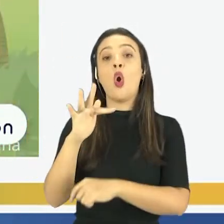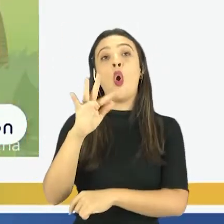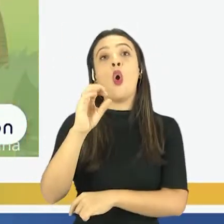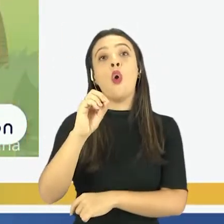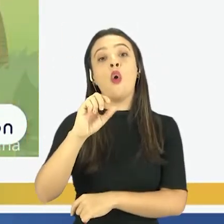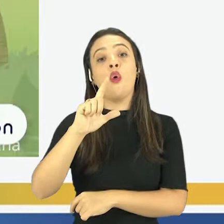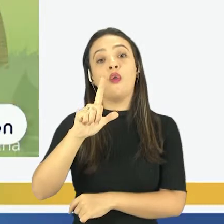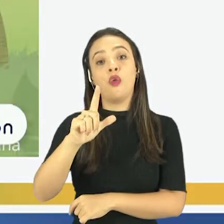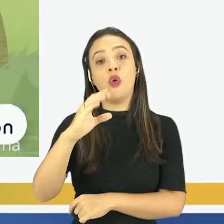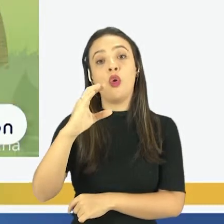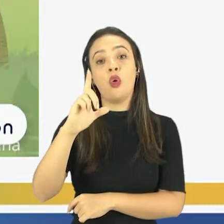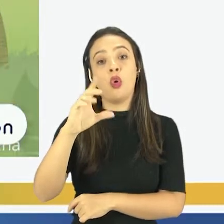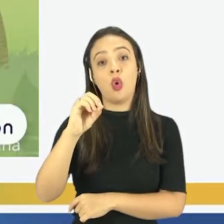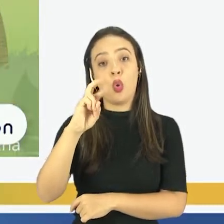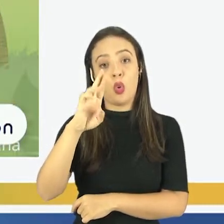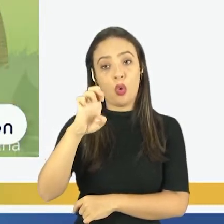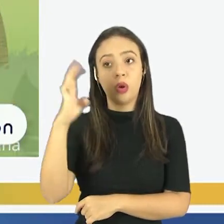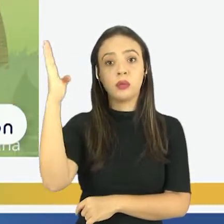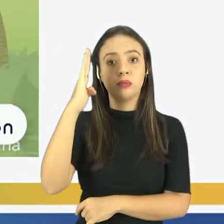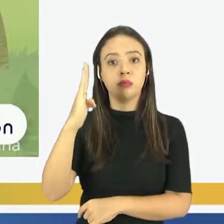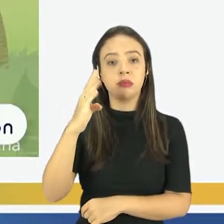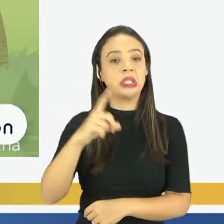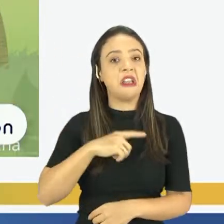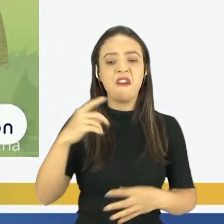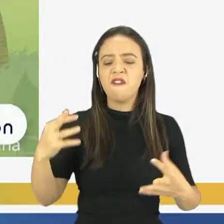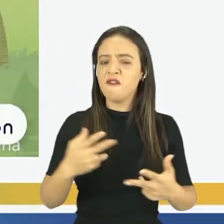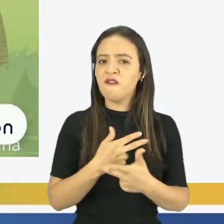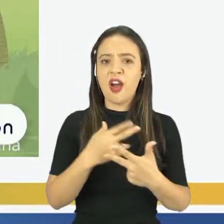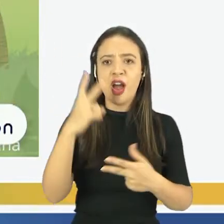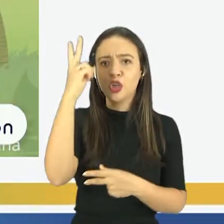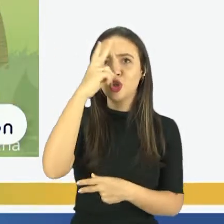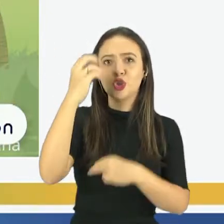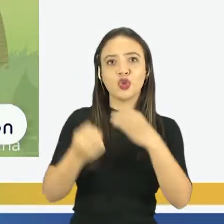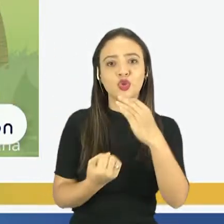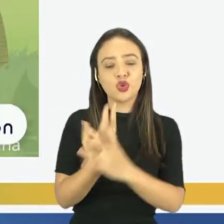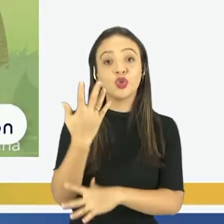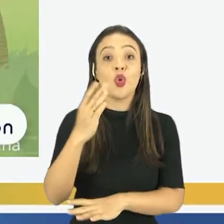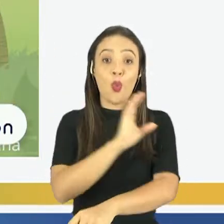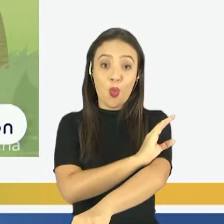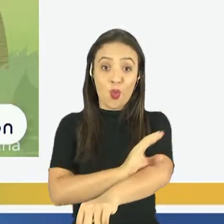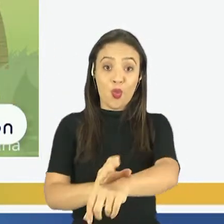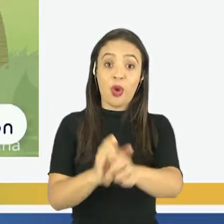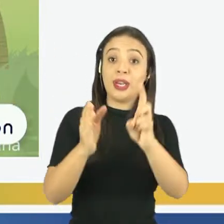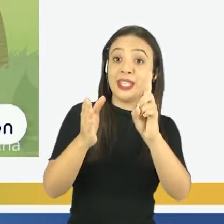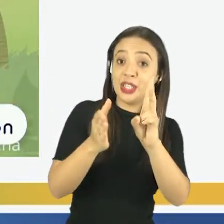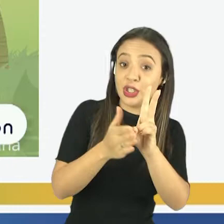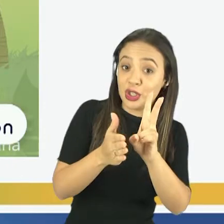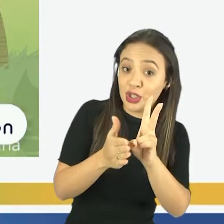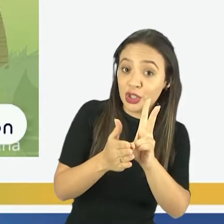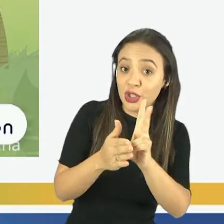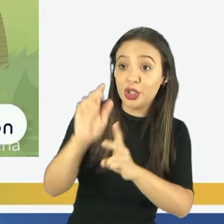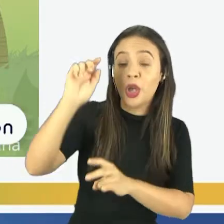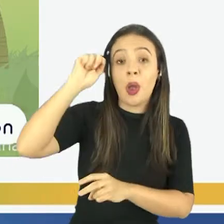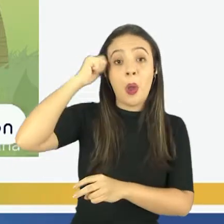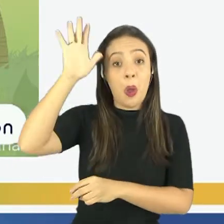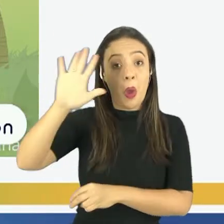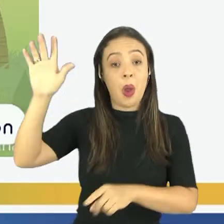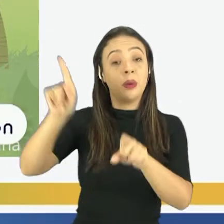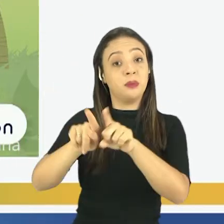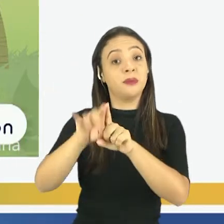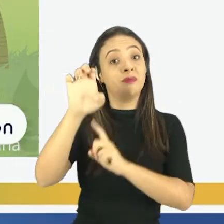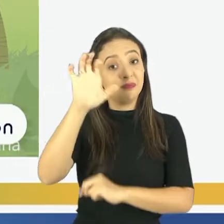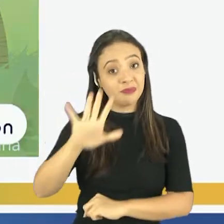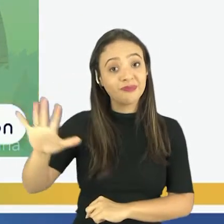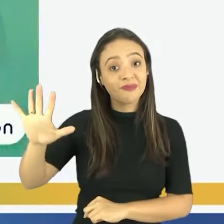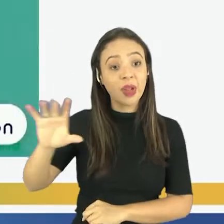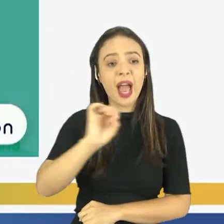brasileiro é composto por muitas histórias, provenientes das culturas indígena, africana e europeia. E